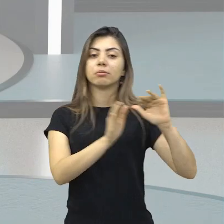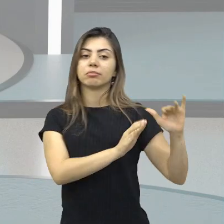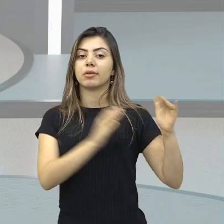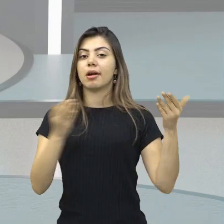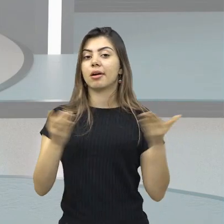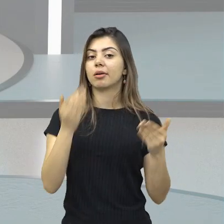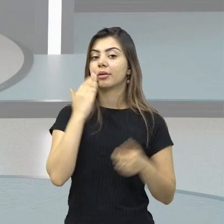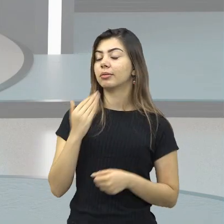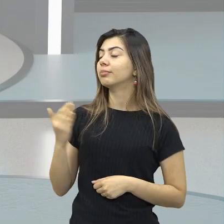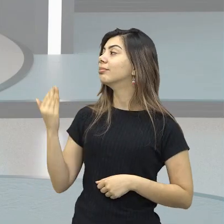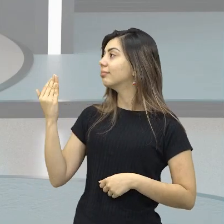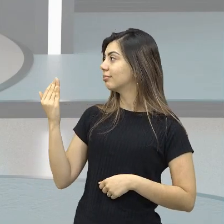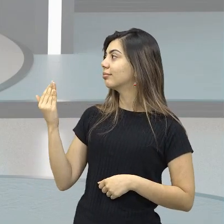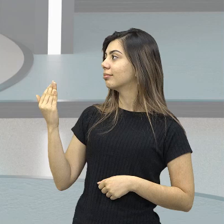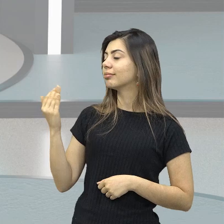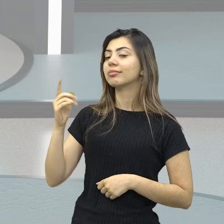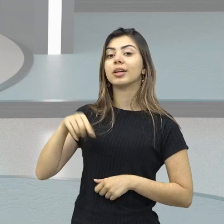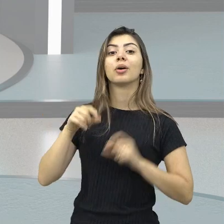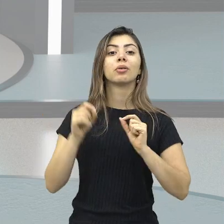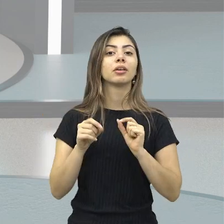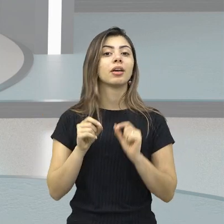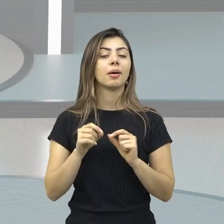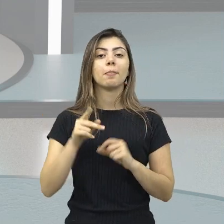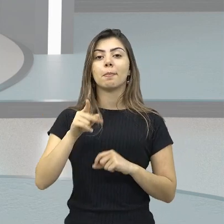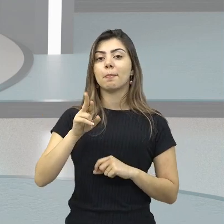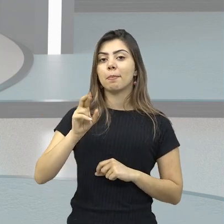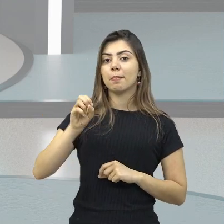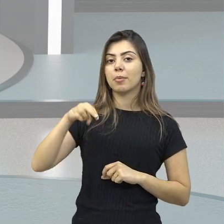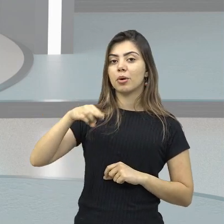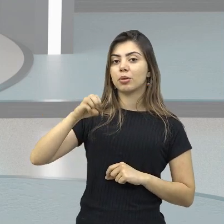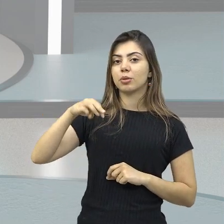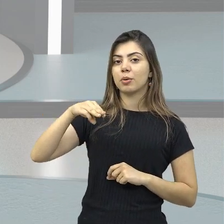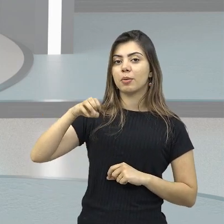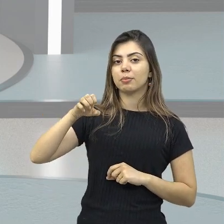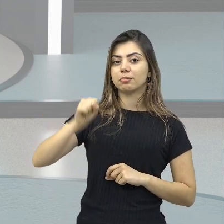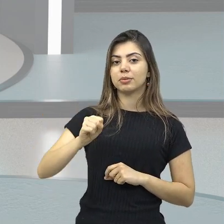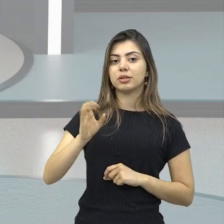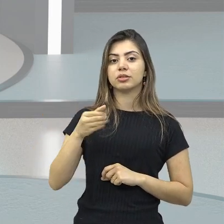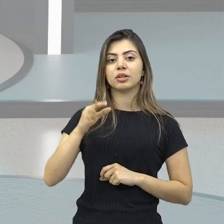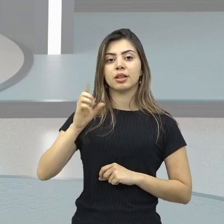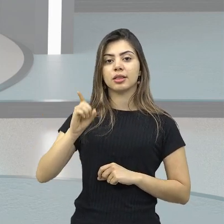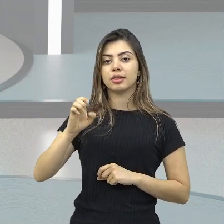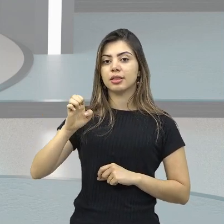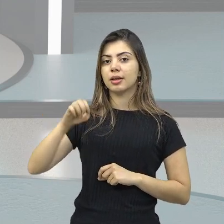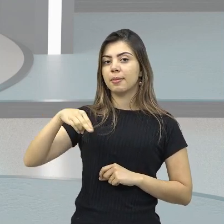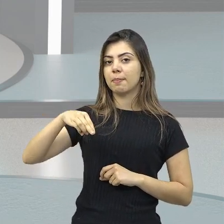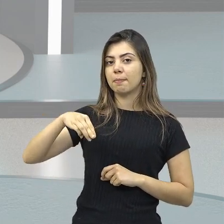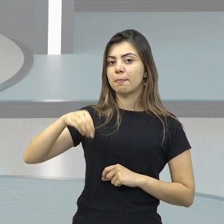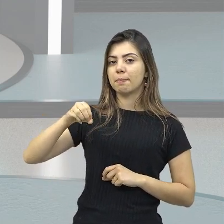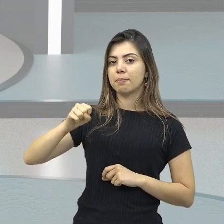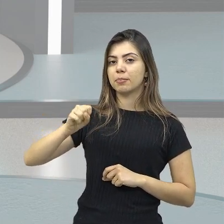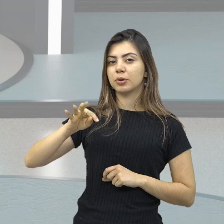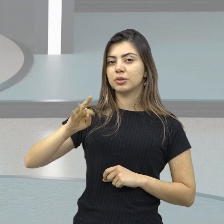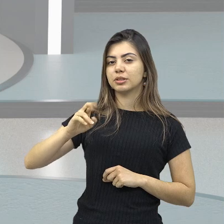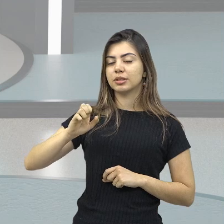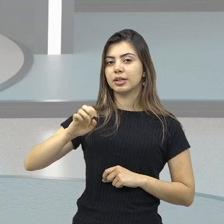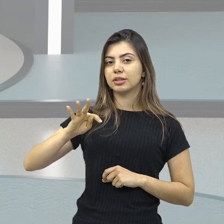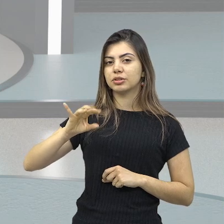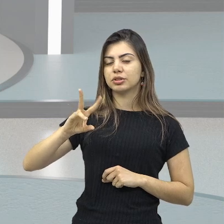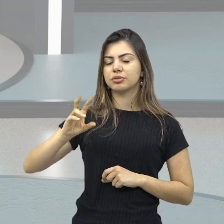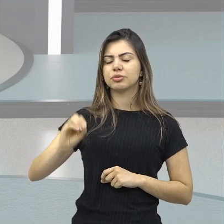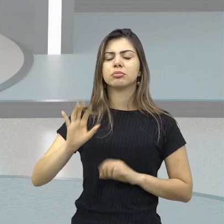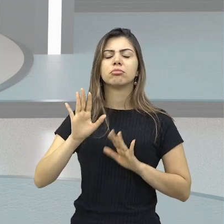é os pronomes, né, que são, na verdade, os pronomes demonstrativos. Lembram? Pronomes são uma classe